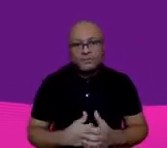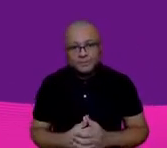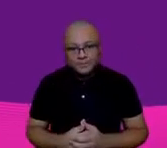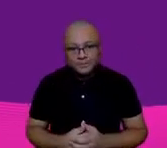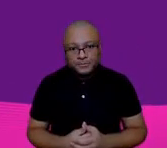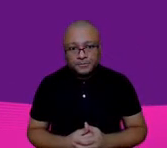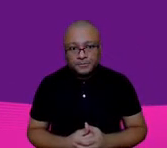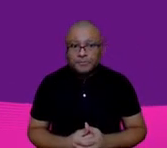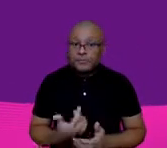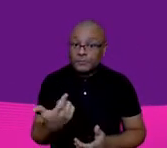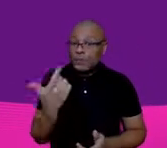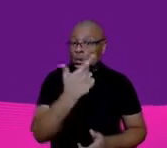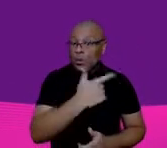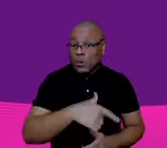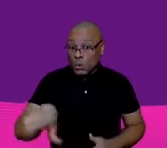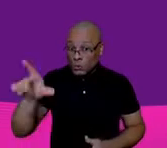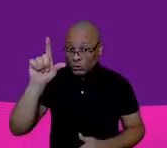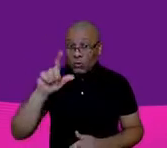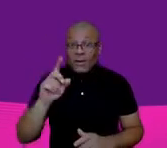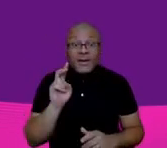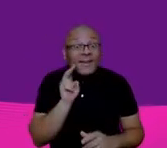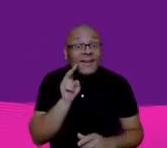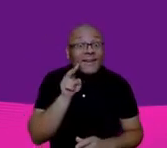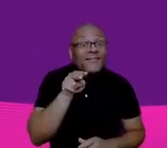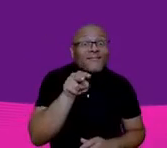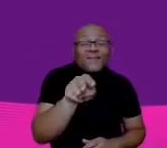dando uma dimensão da ideia,